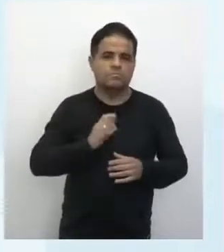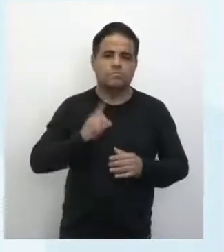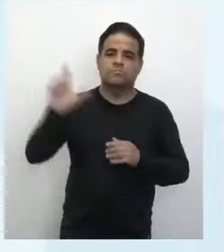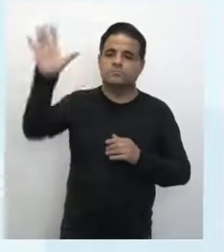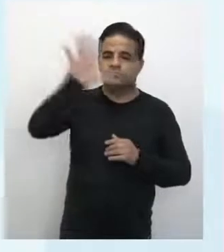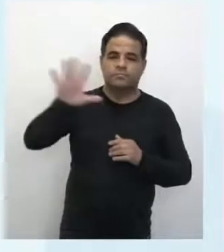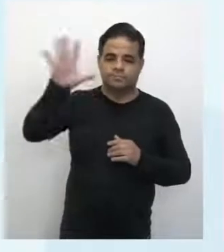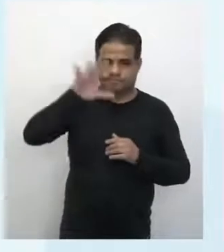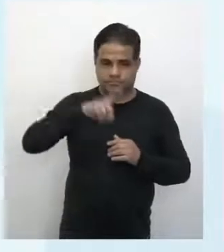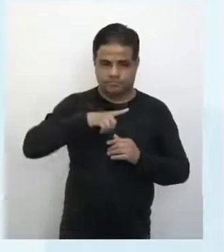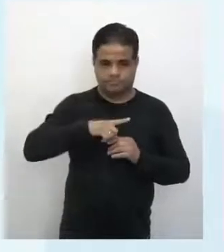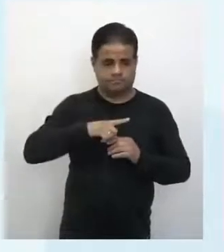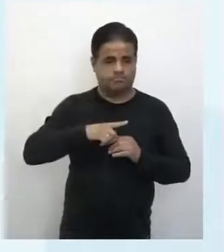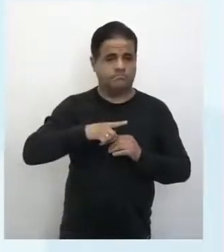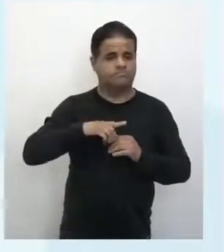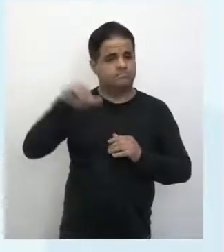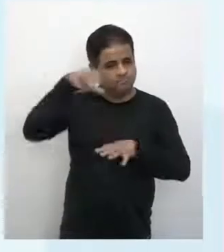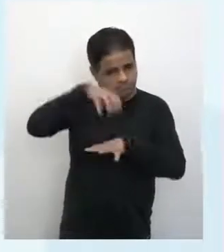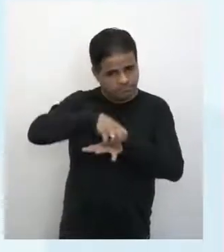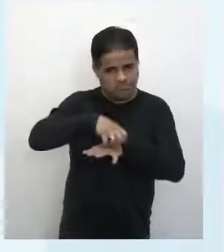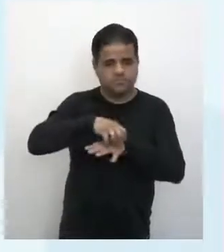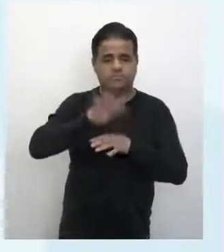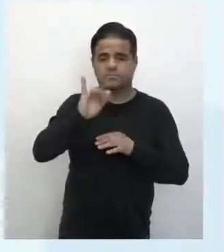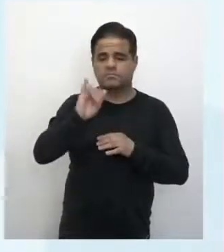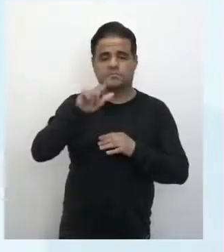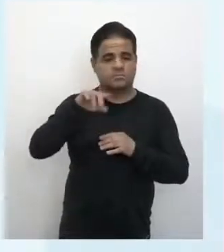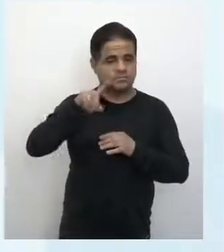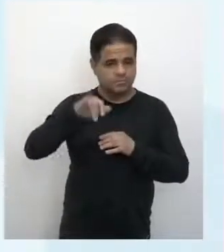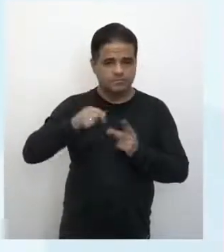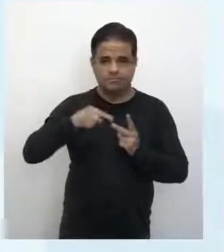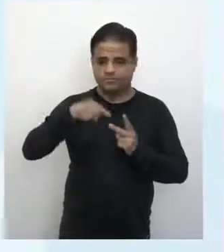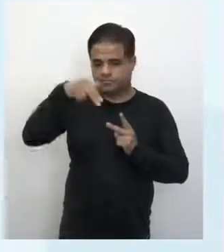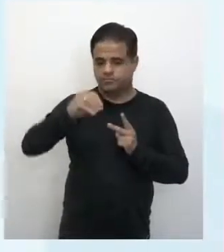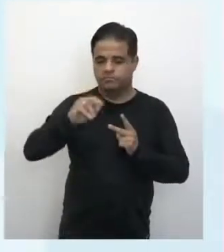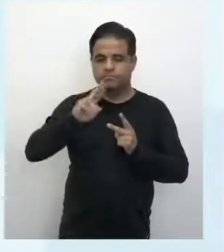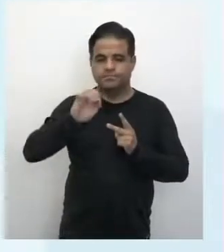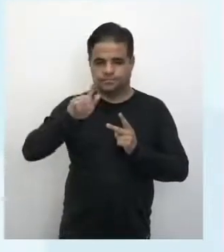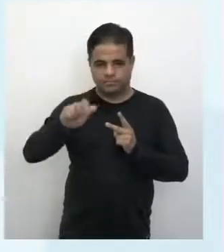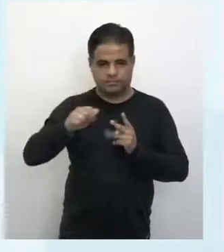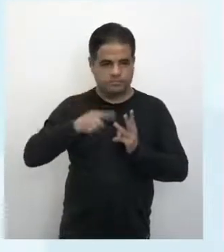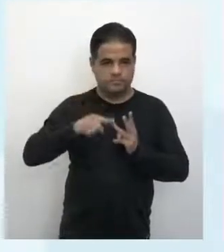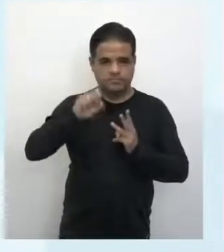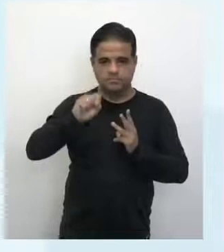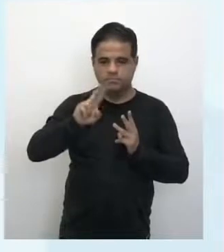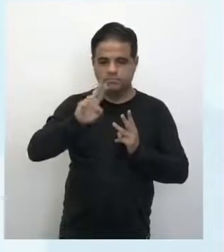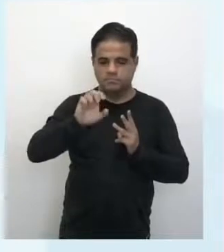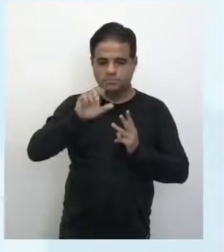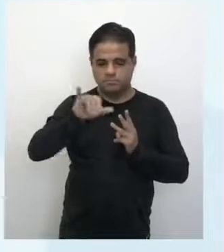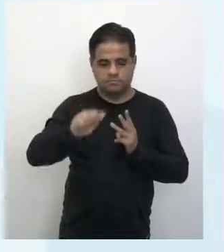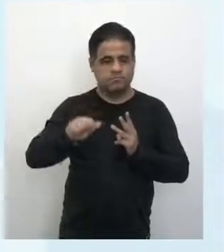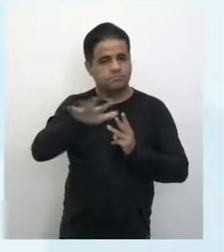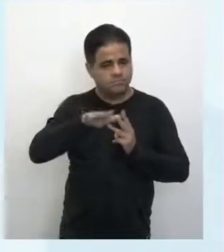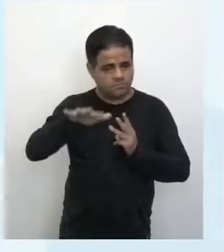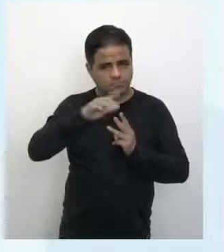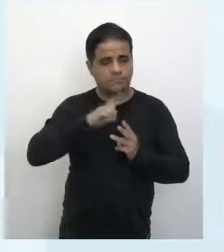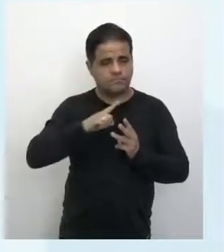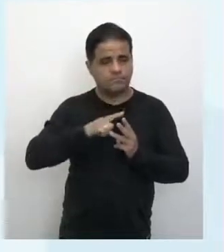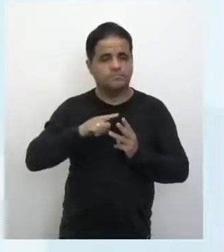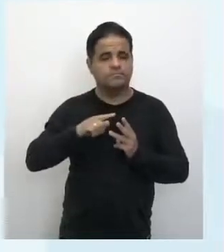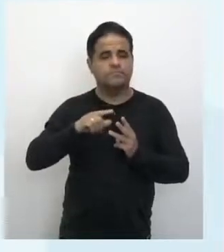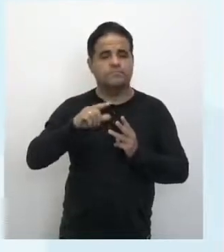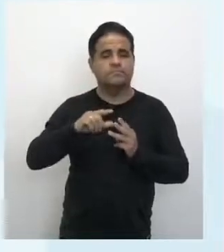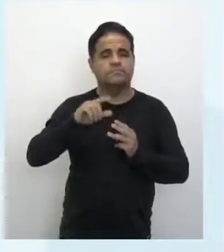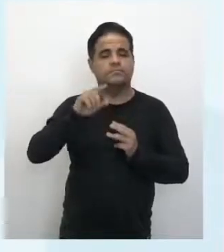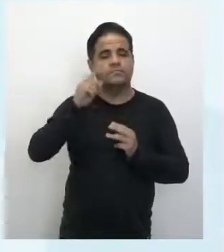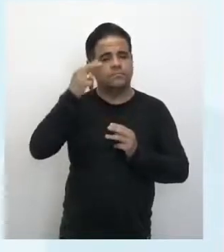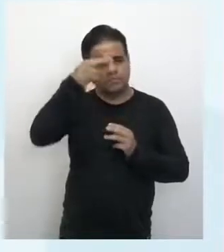território aí é um território setentrional, onde está a Finlândia, Noruega, Suécia, e também tem uma parte aí da Península de